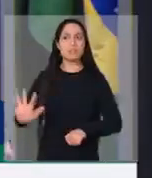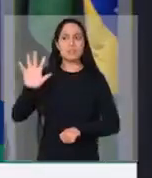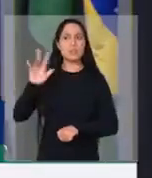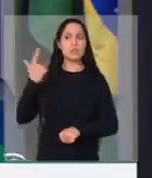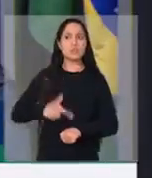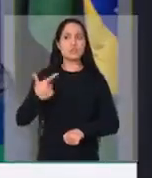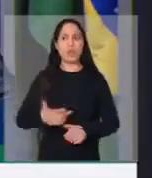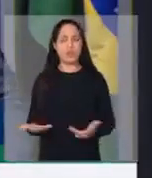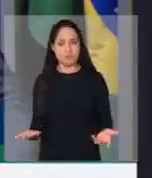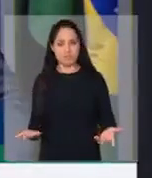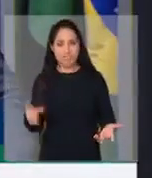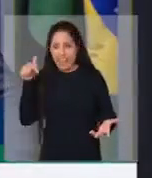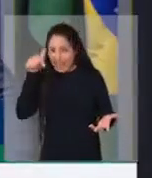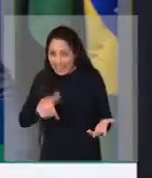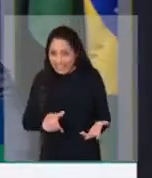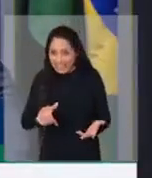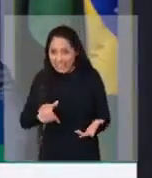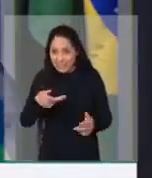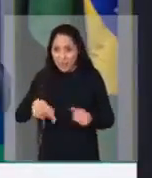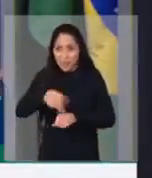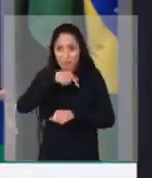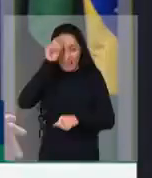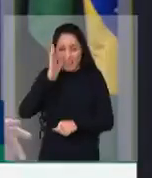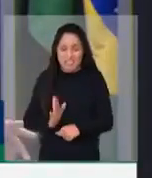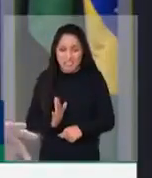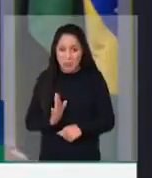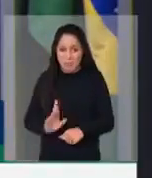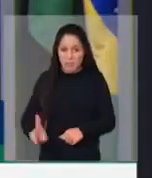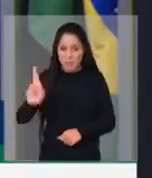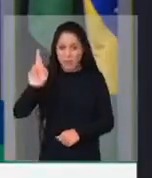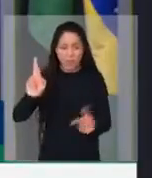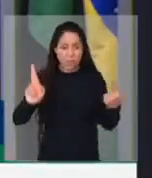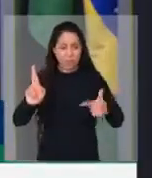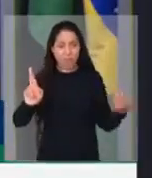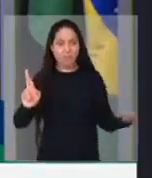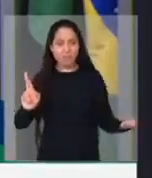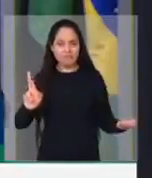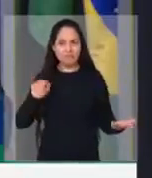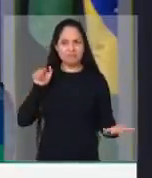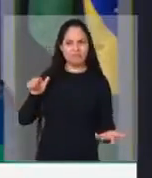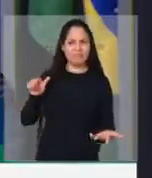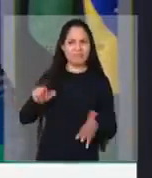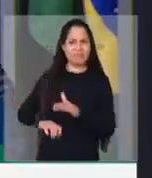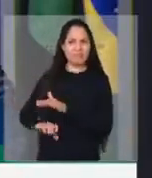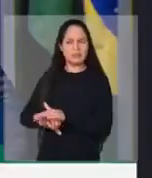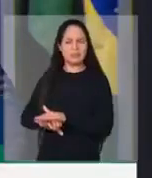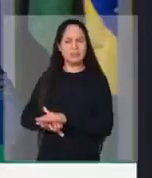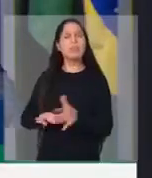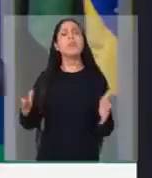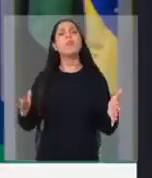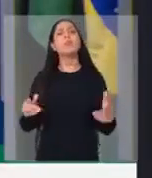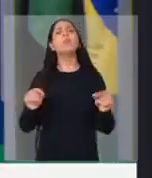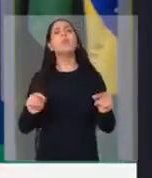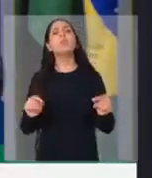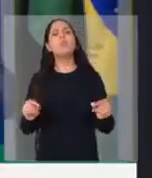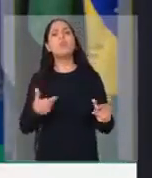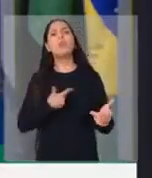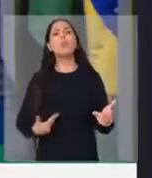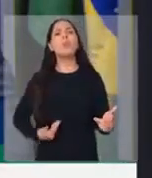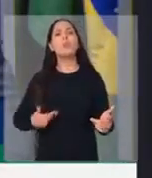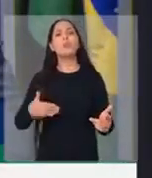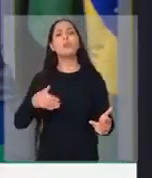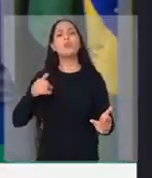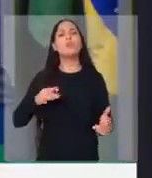a vacina no Brasil É mas o que faz o governo ser corrupto é a